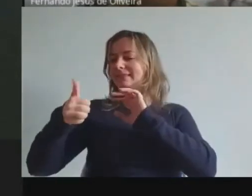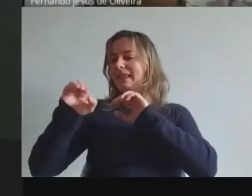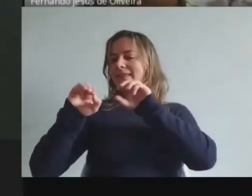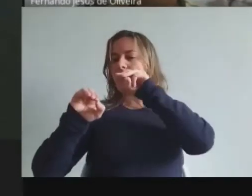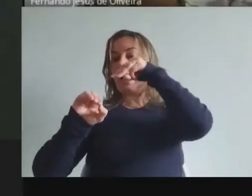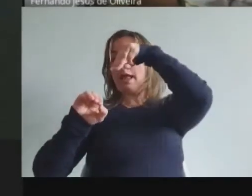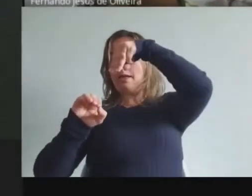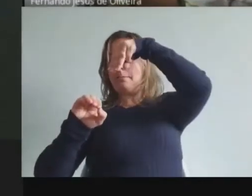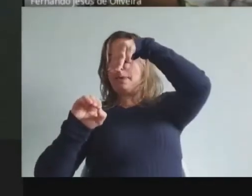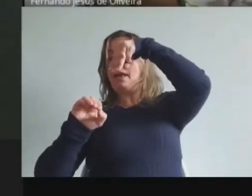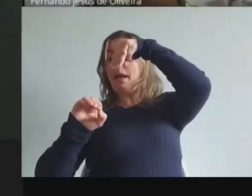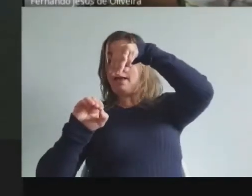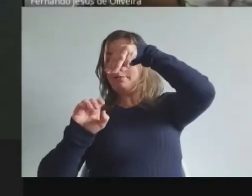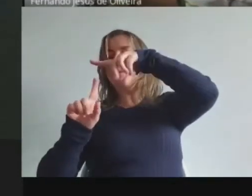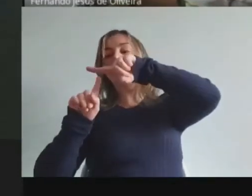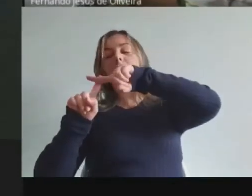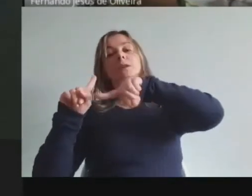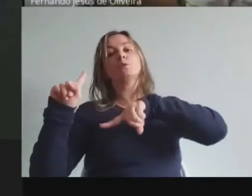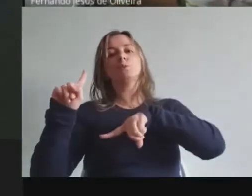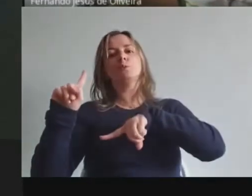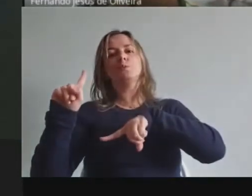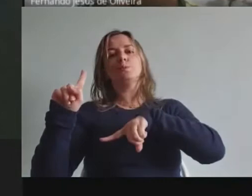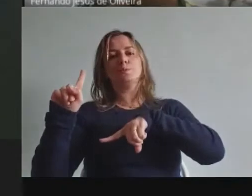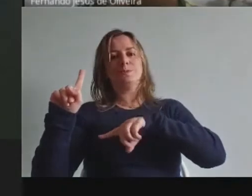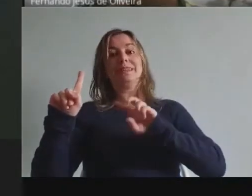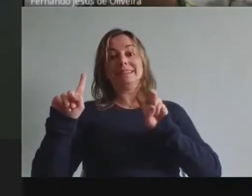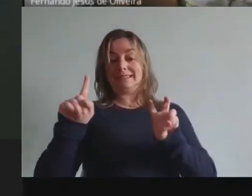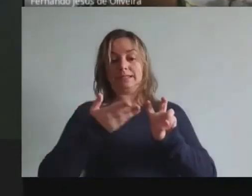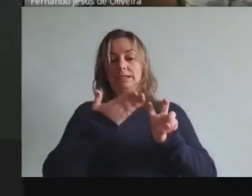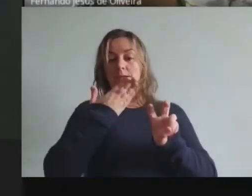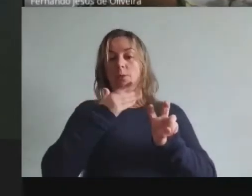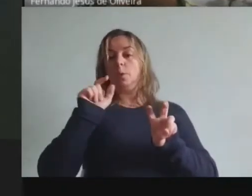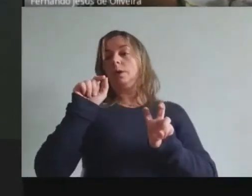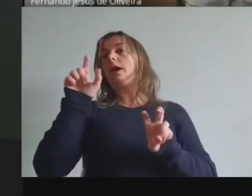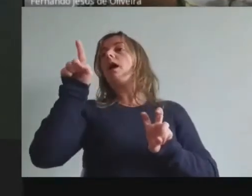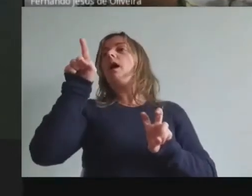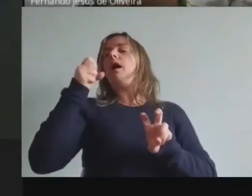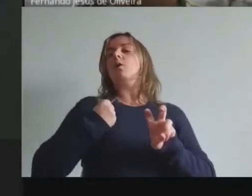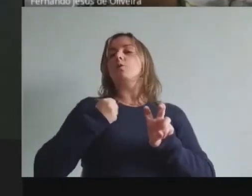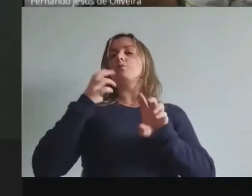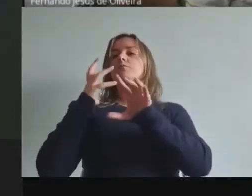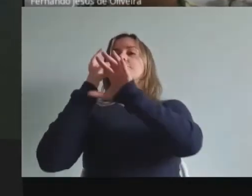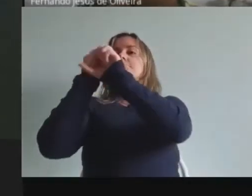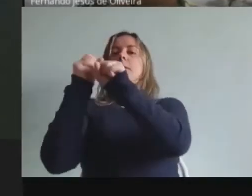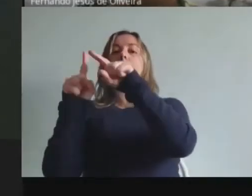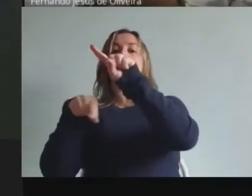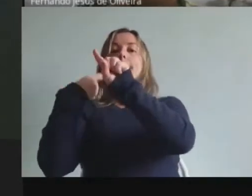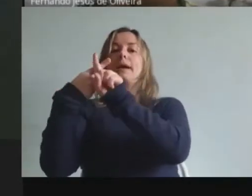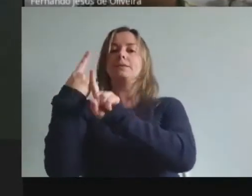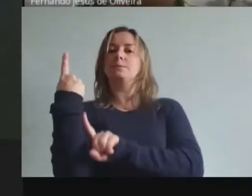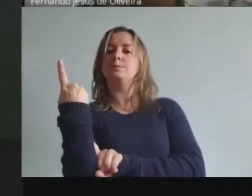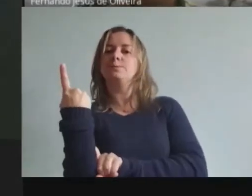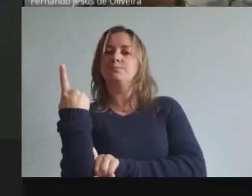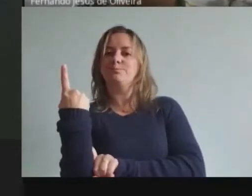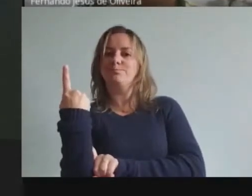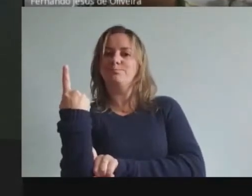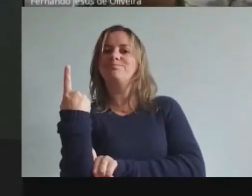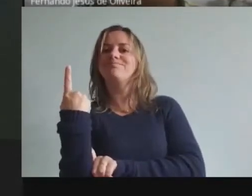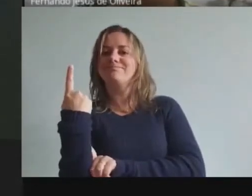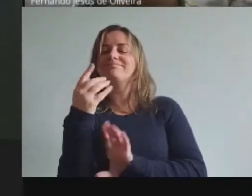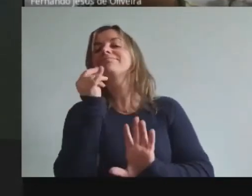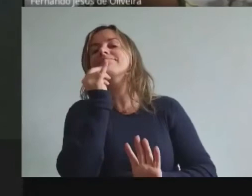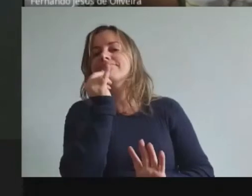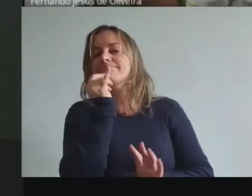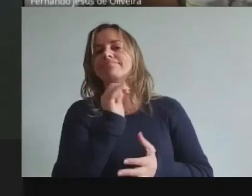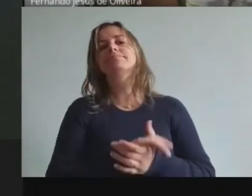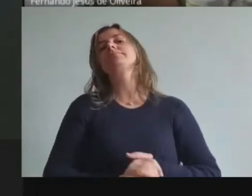vai ficar 10 elevado a m mais 1. Então, vou ter que somar 1 na potência de 10, tá? Então, por